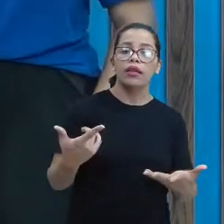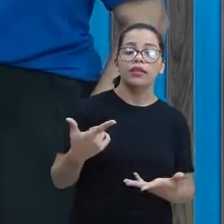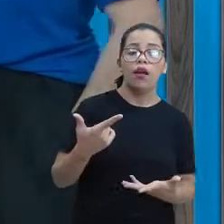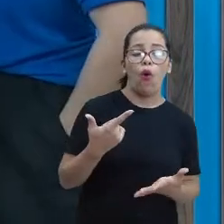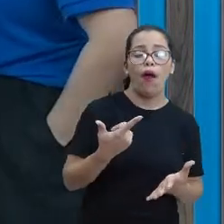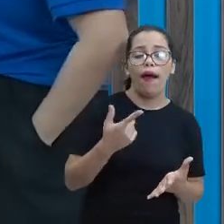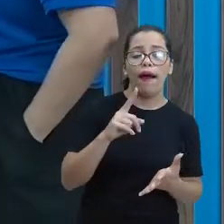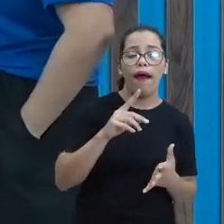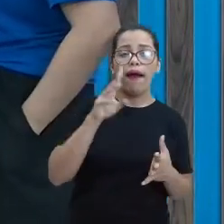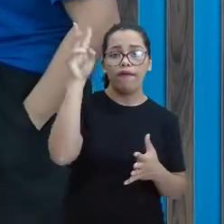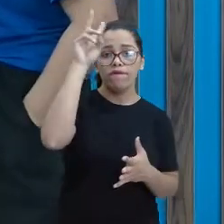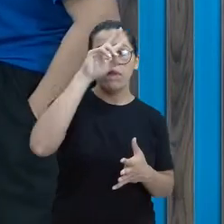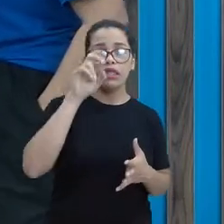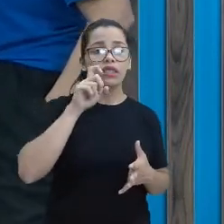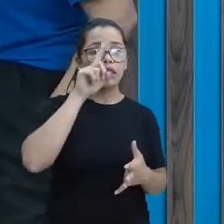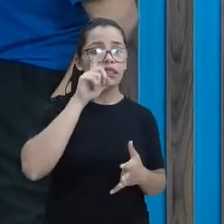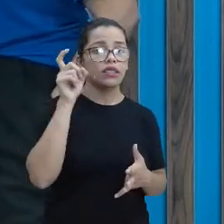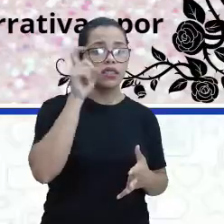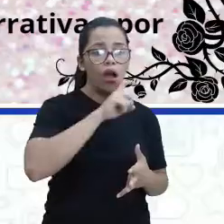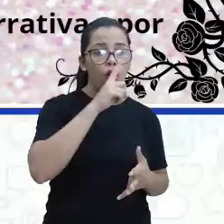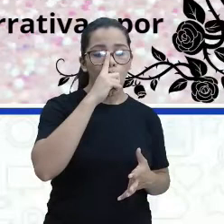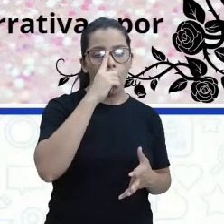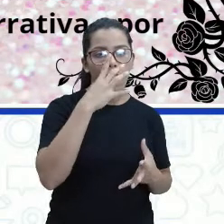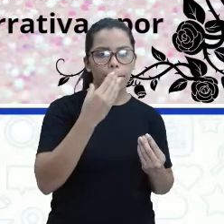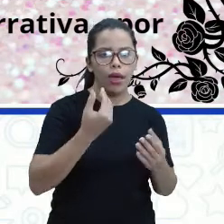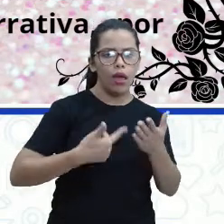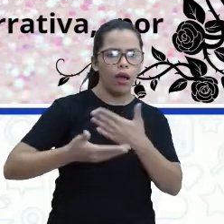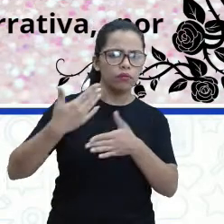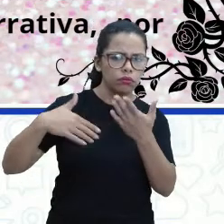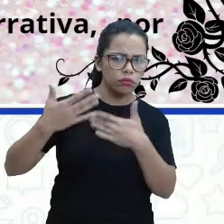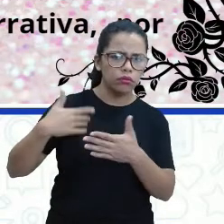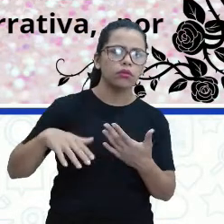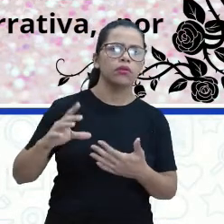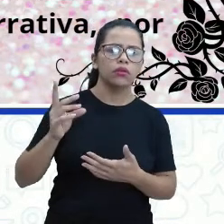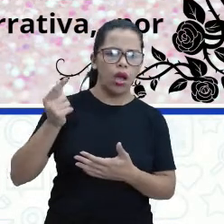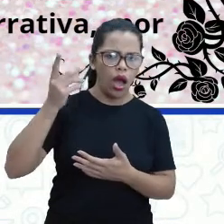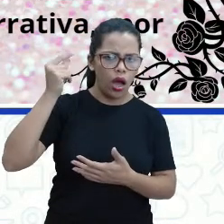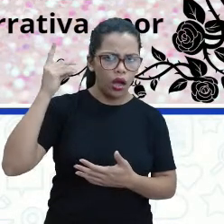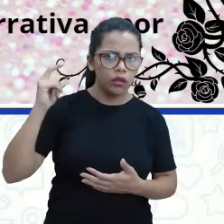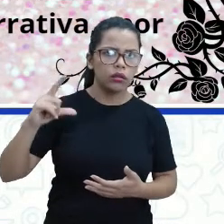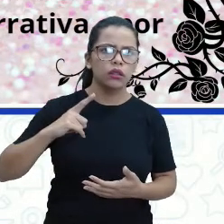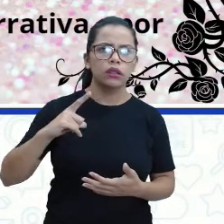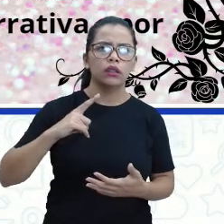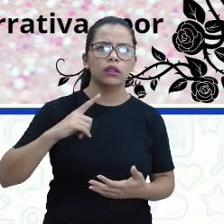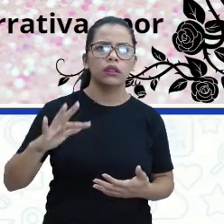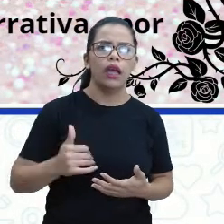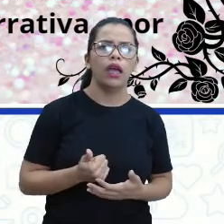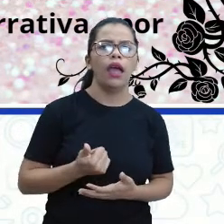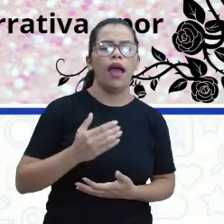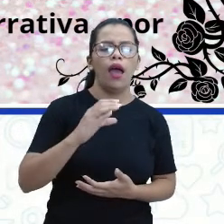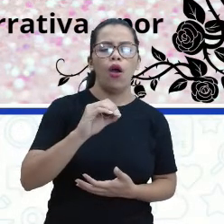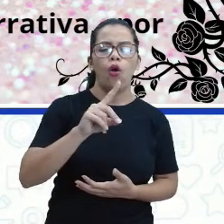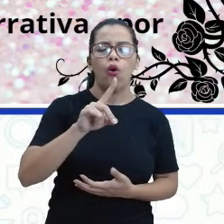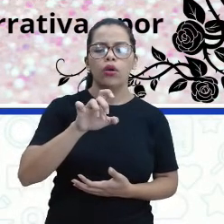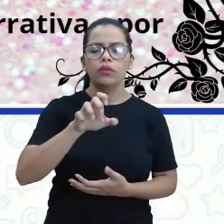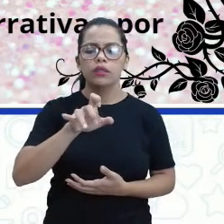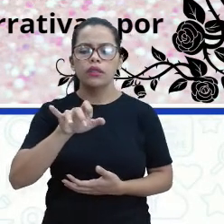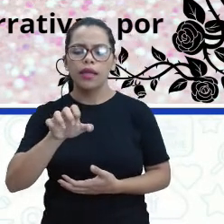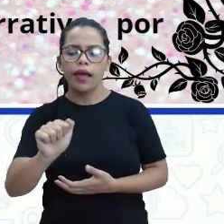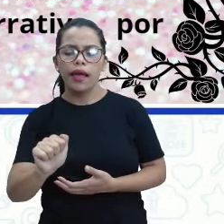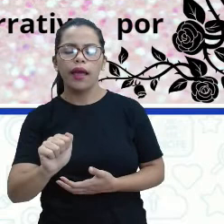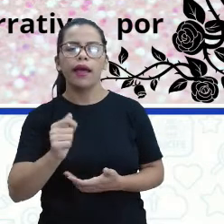literatura. Muitos dos textos mais antigos existentes são fictícios. Considerem a Odisseia, as